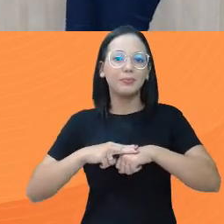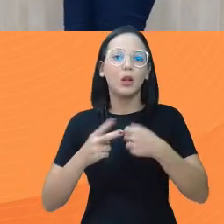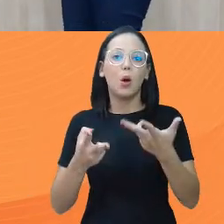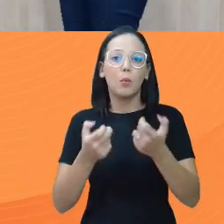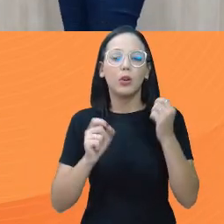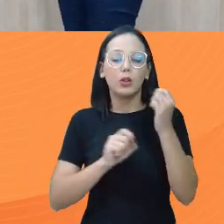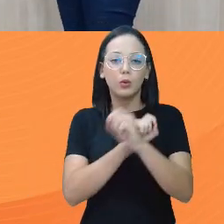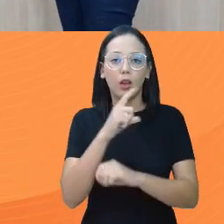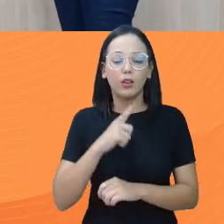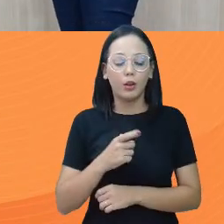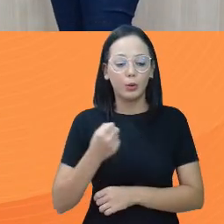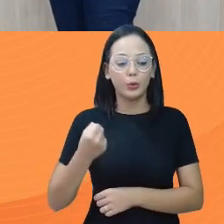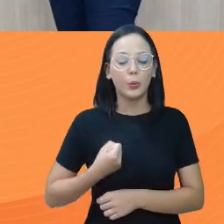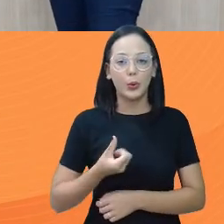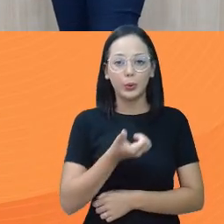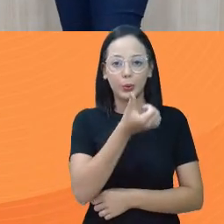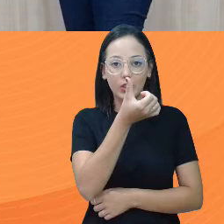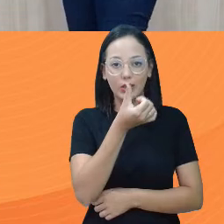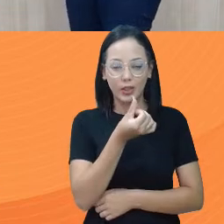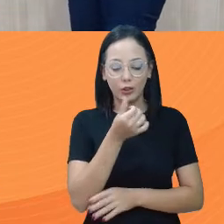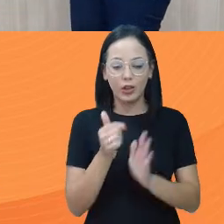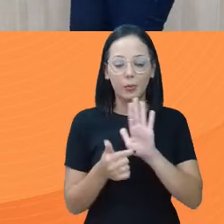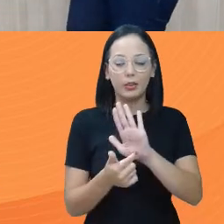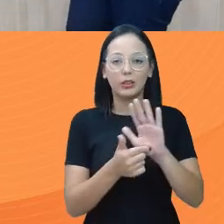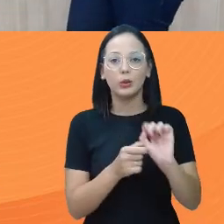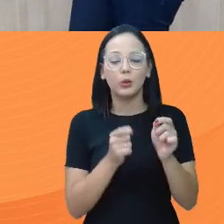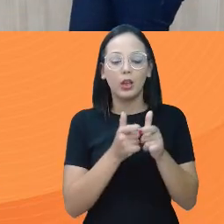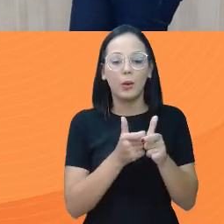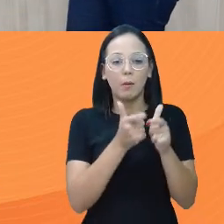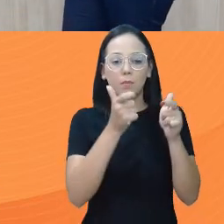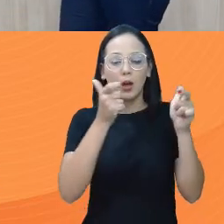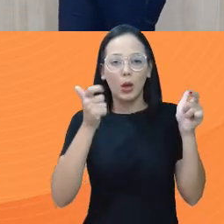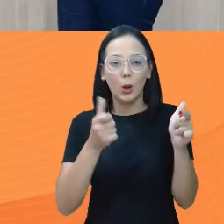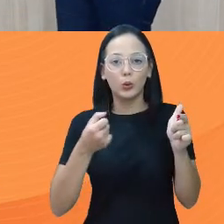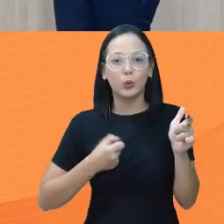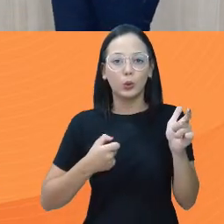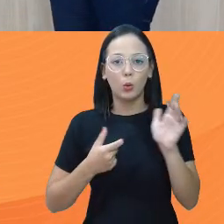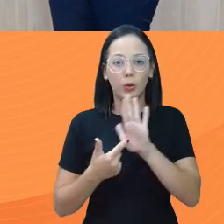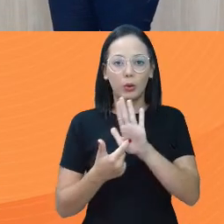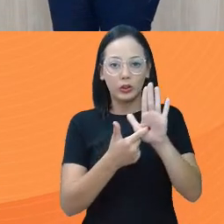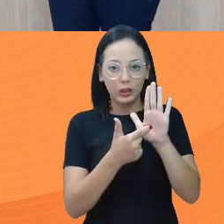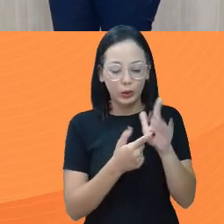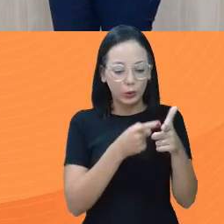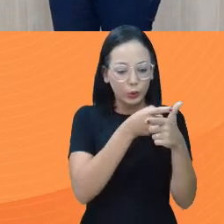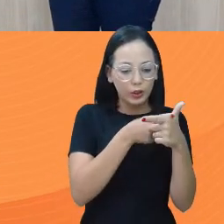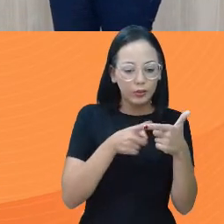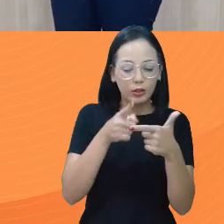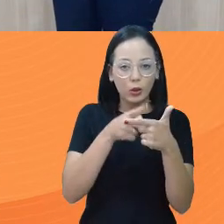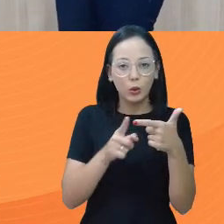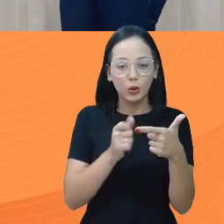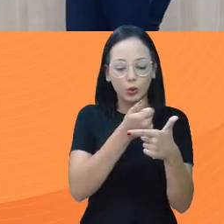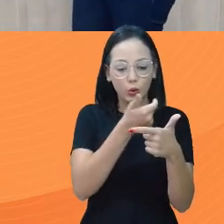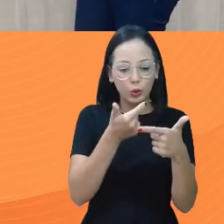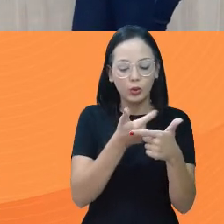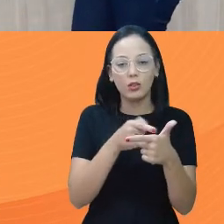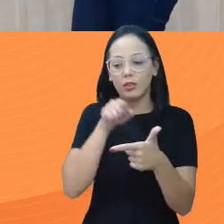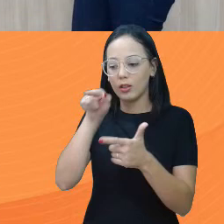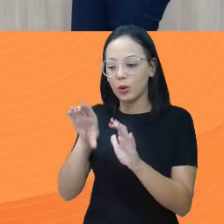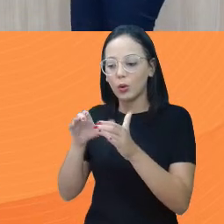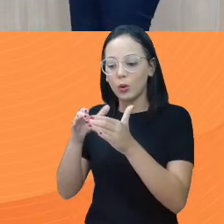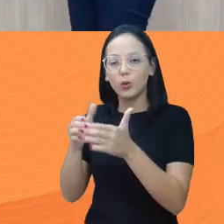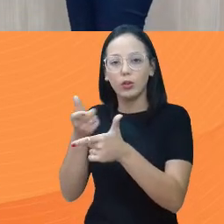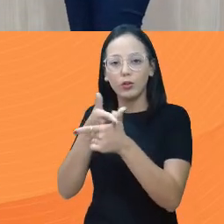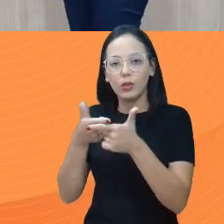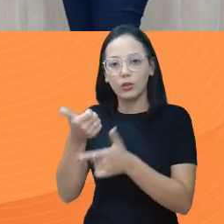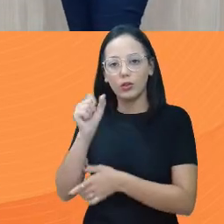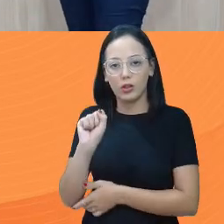vai ter aí que o número 6, ele está representando o maior número que aparece tanto nos divisores do 12 quanto nos divisores